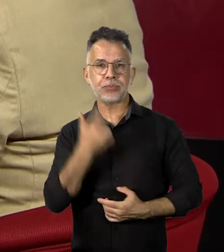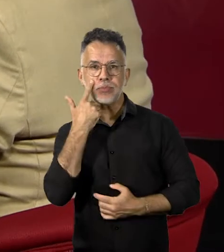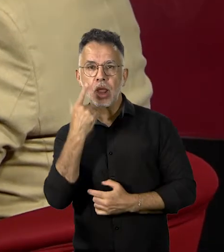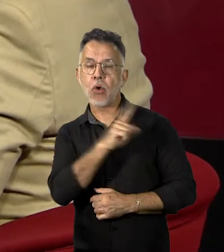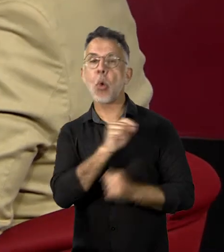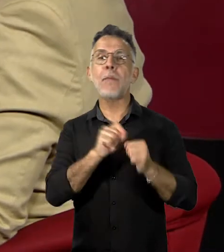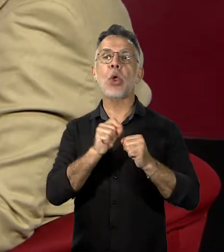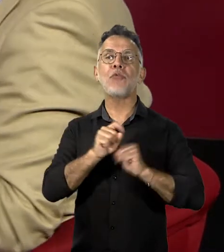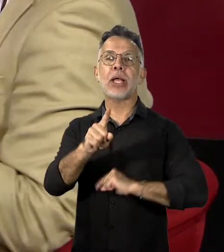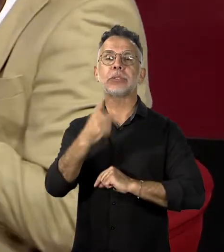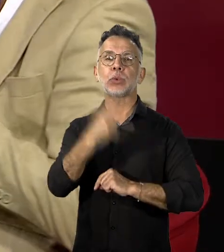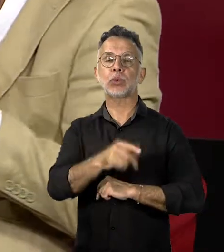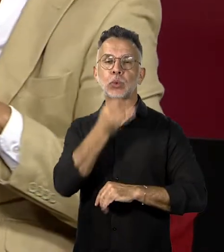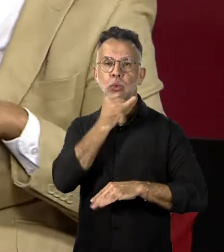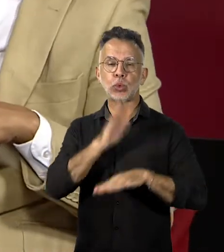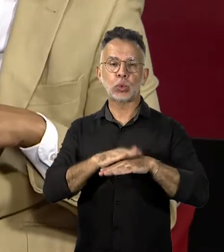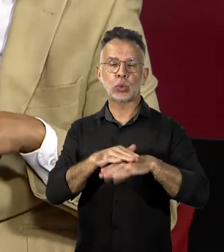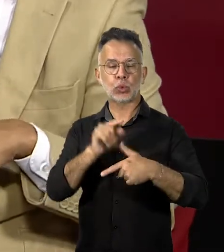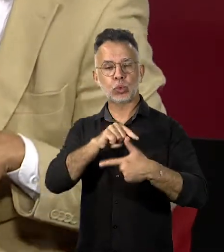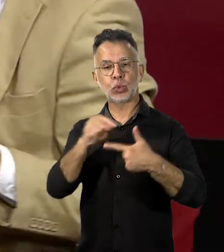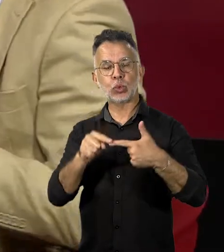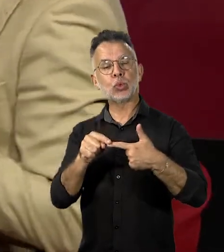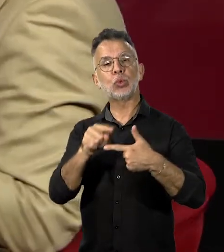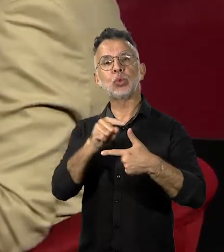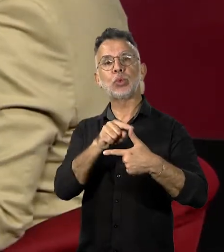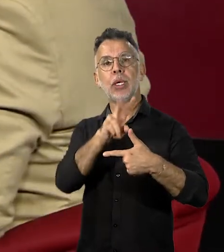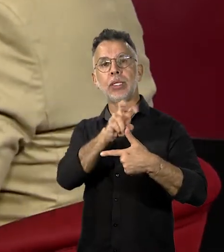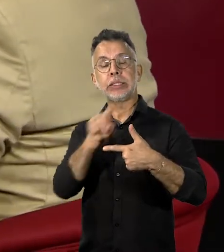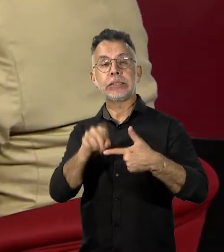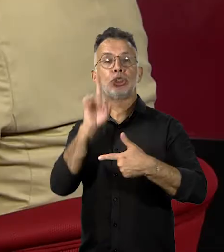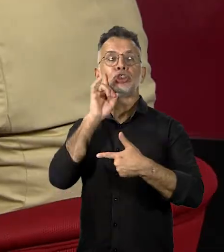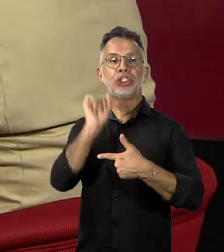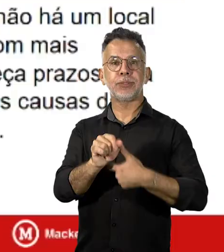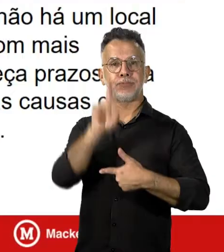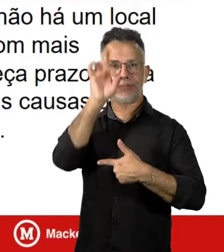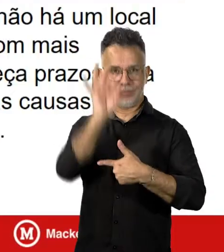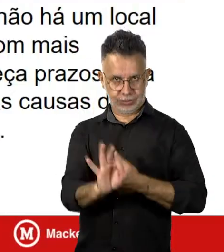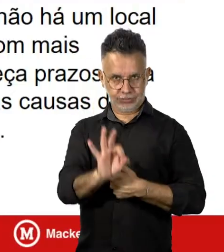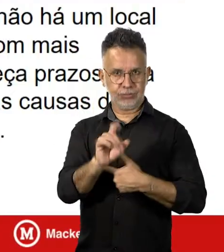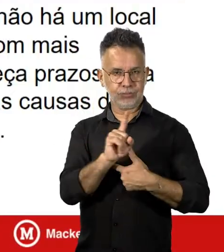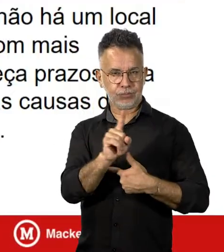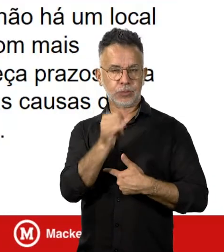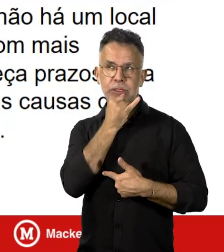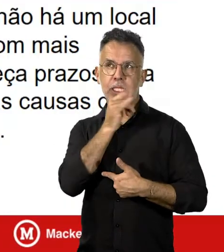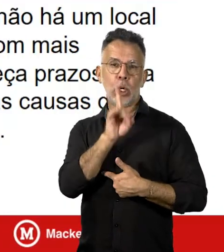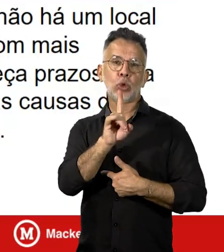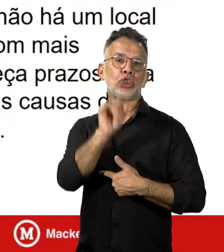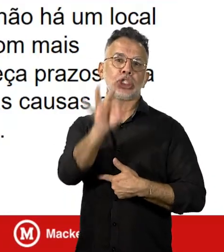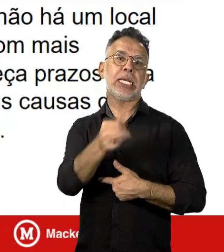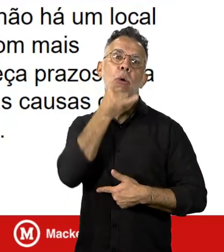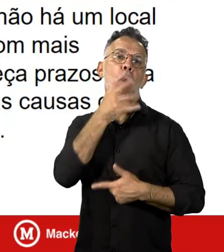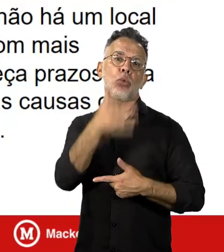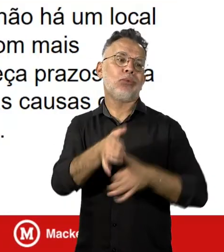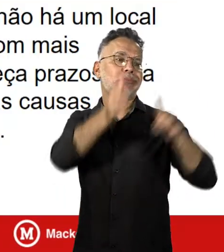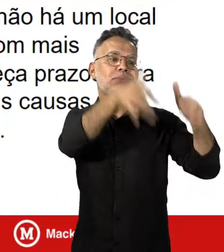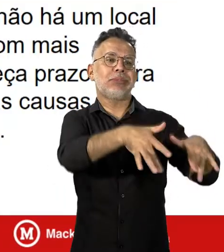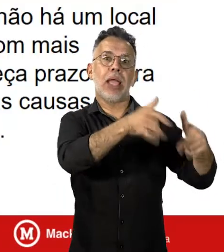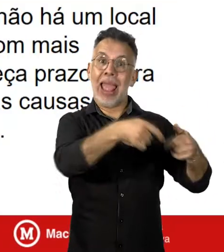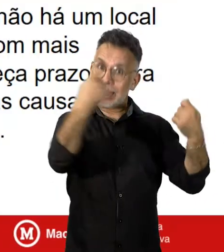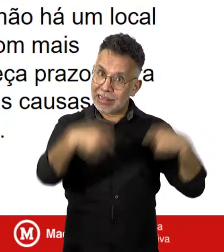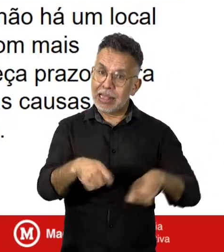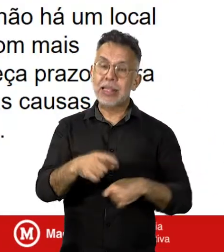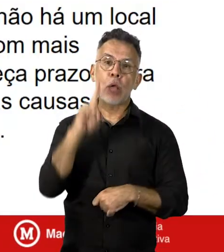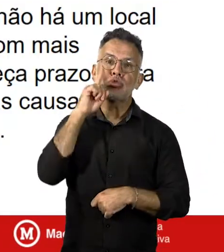Vamos ver, como é que eu faço o sensor? Duas etapas. Dia D. Então, como no dia ali do descarte,